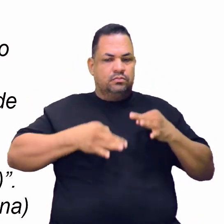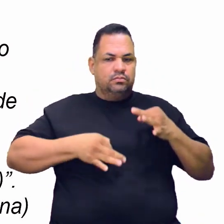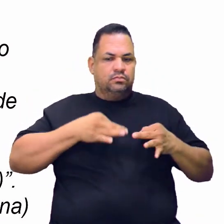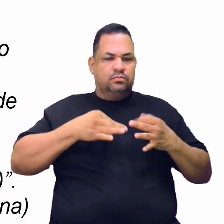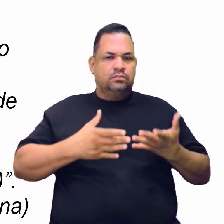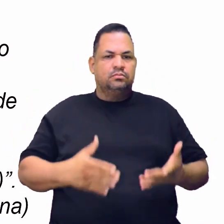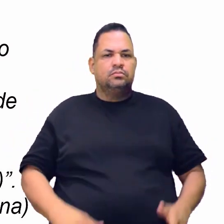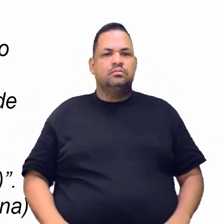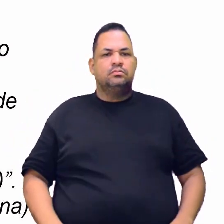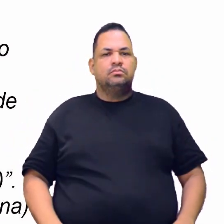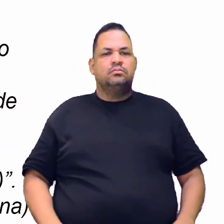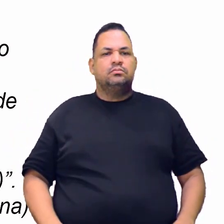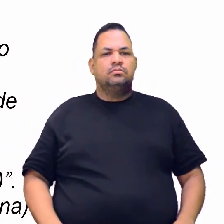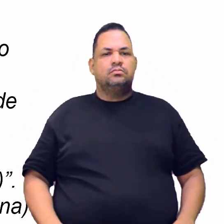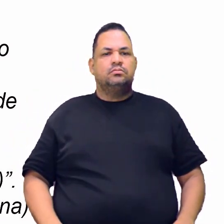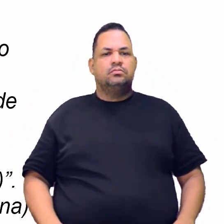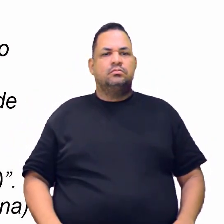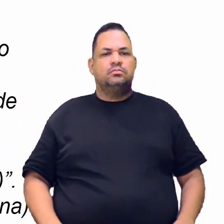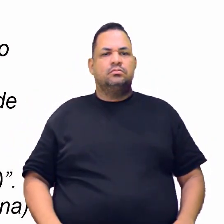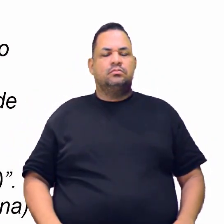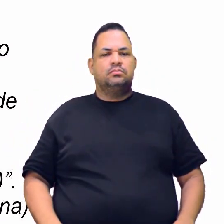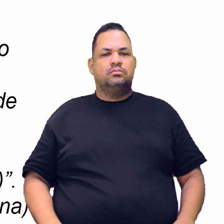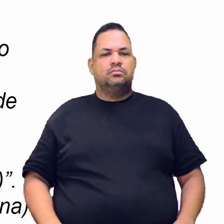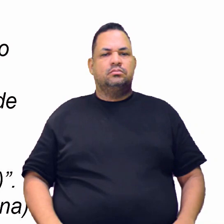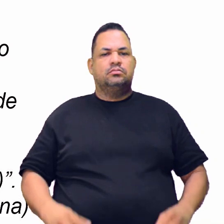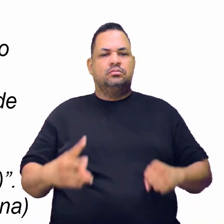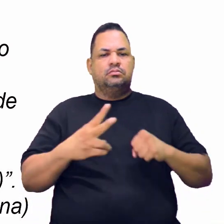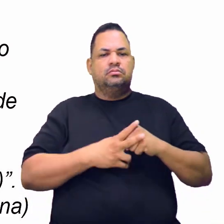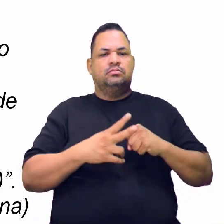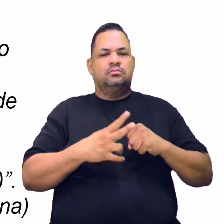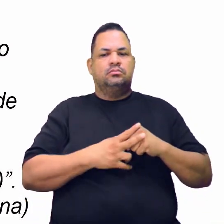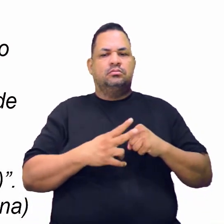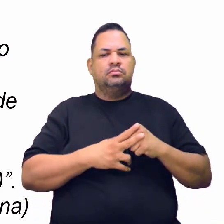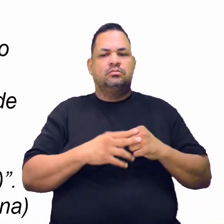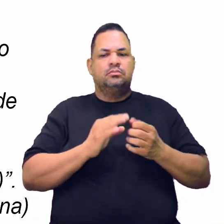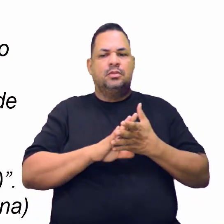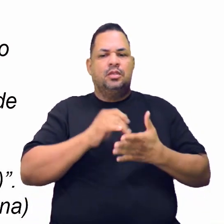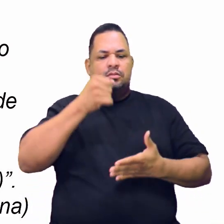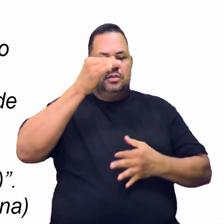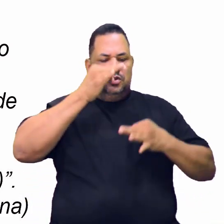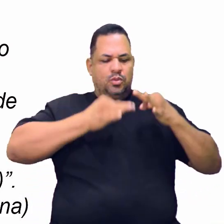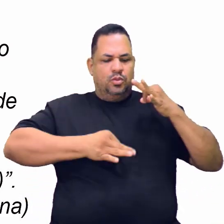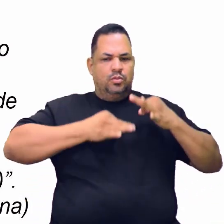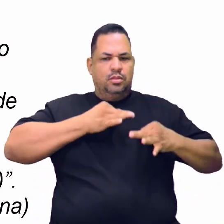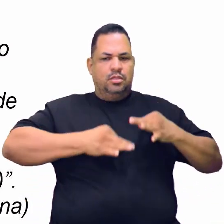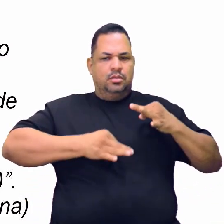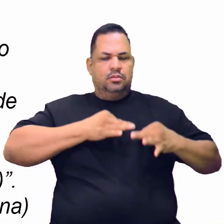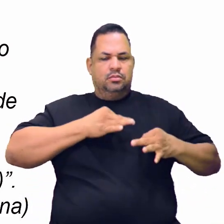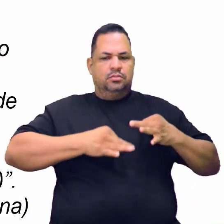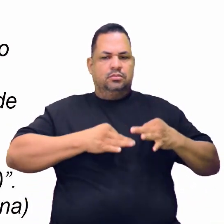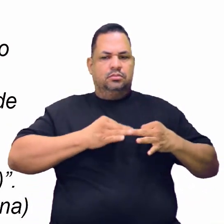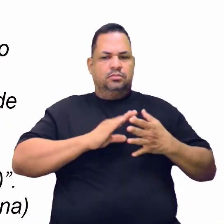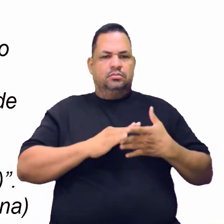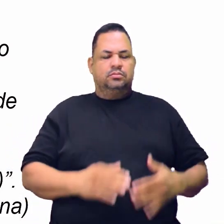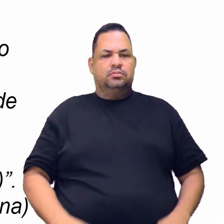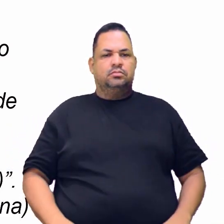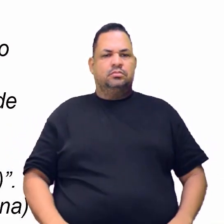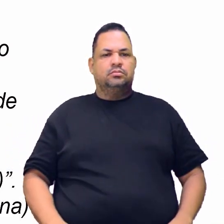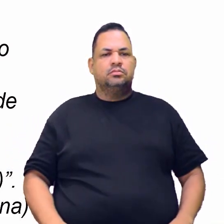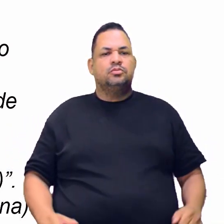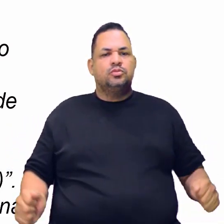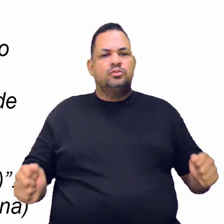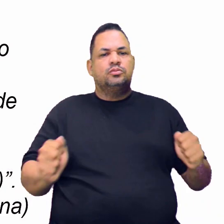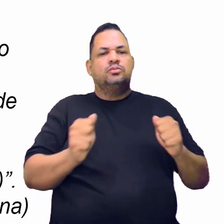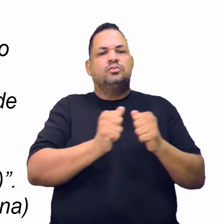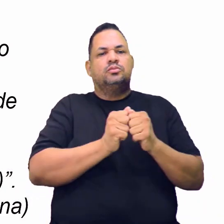ordem. Então, pegue. Opa, pegue. O verbo está no imperativo. Junte.